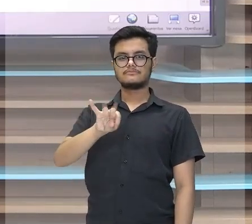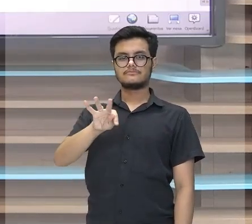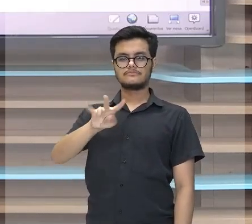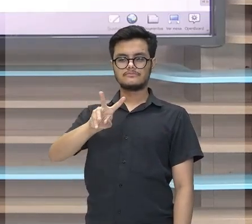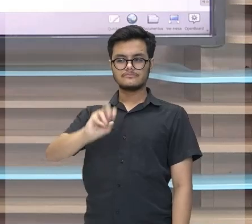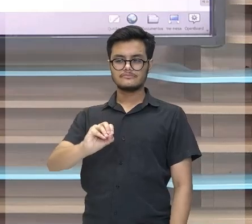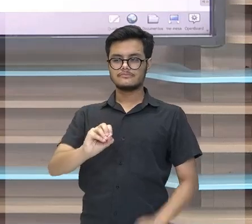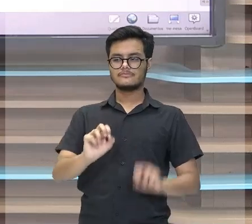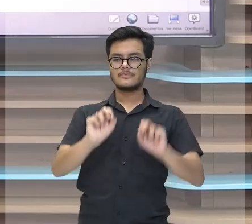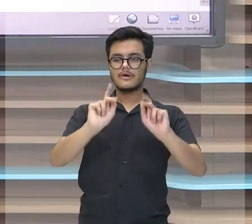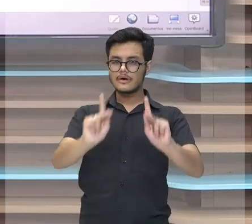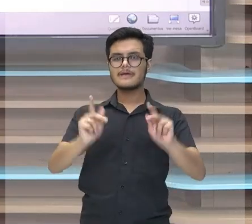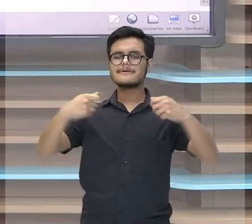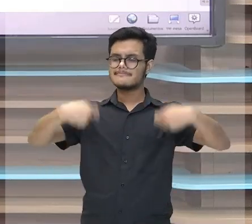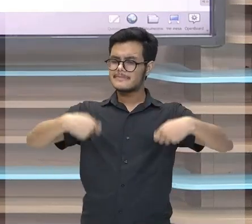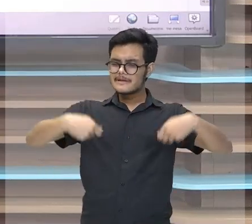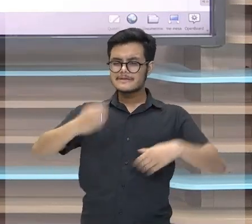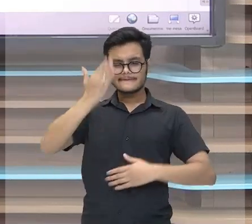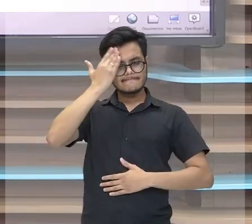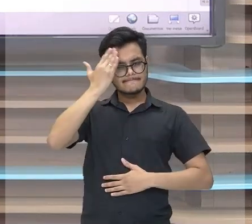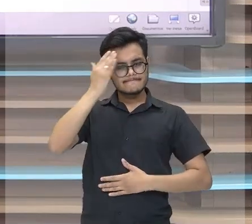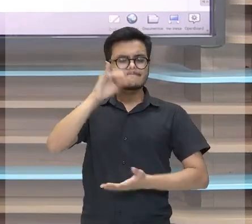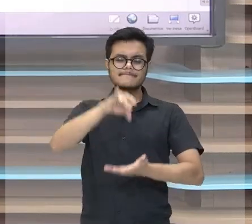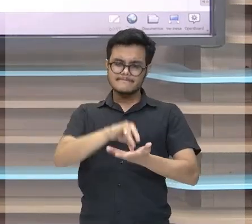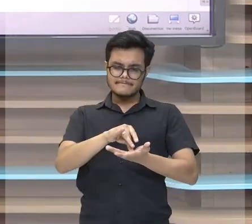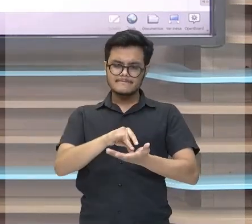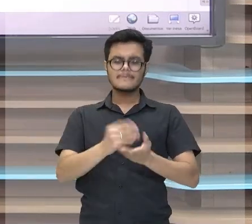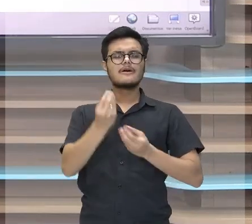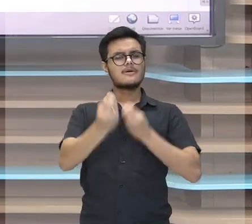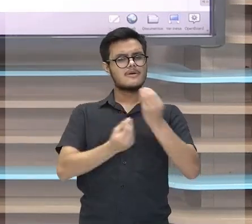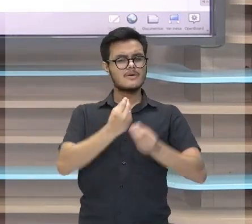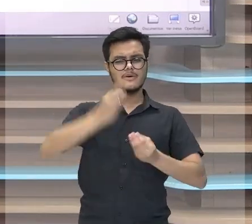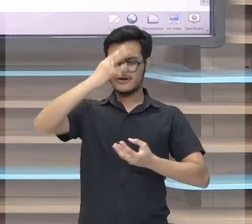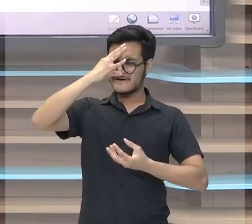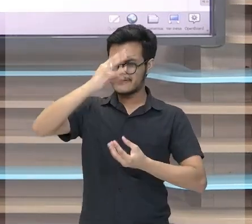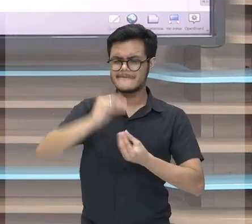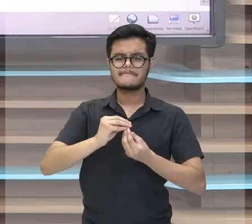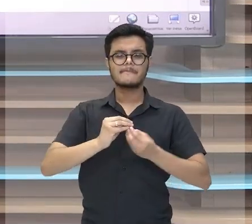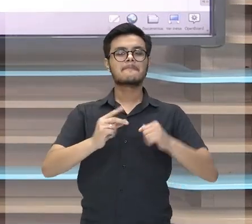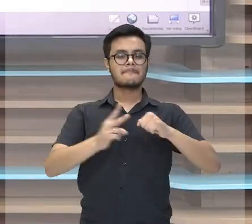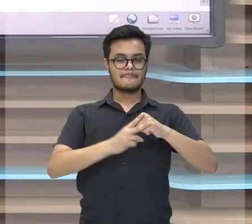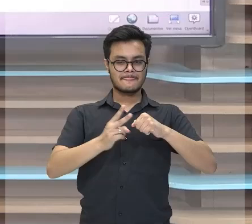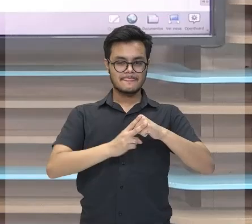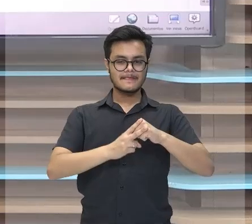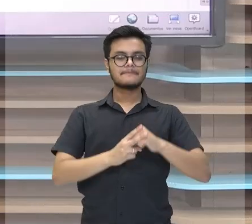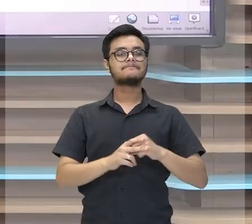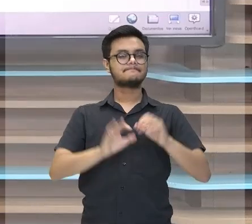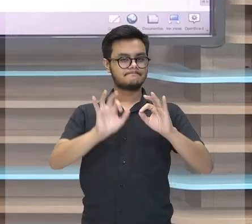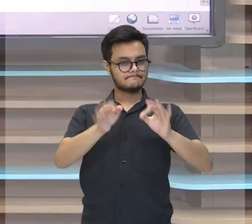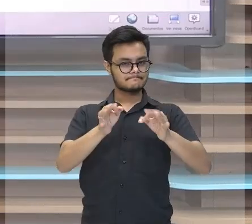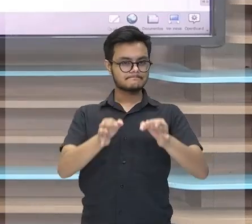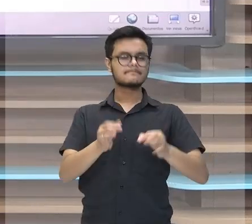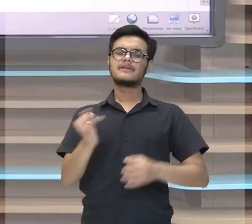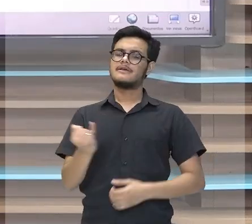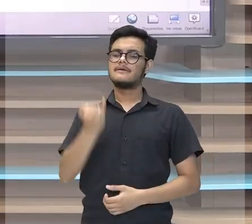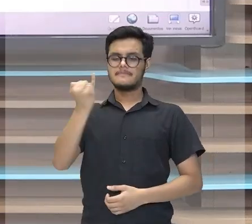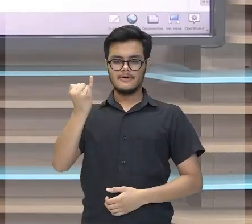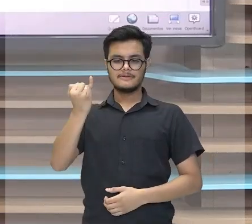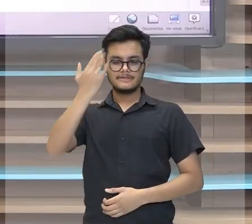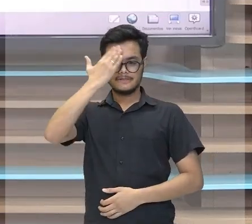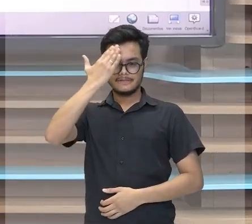verbos. Aliás, perdão, formações de predicados, e entendendo que o verbo dentro do predicado é essa palavra fundamental, é